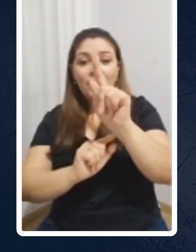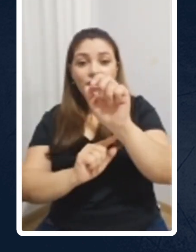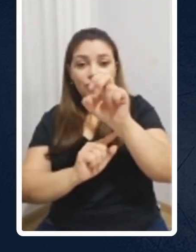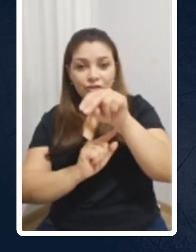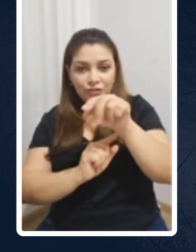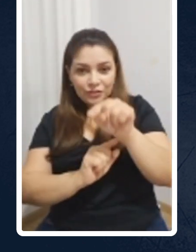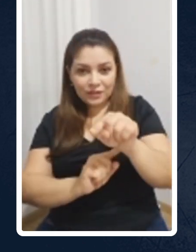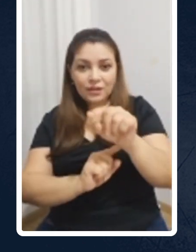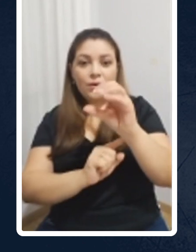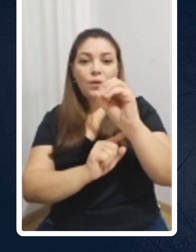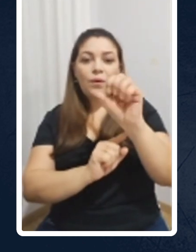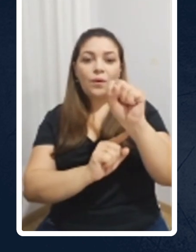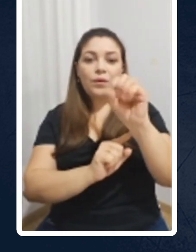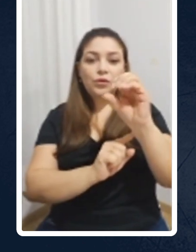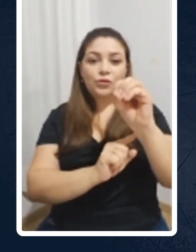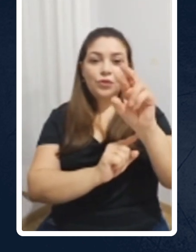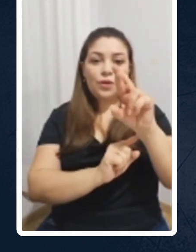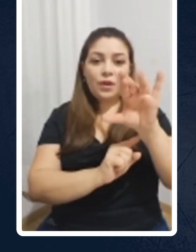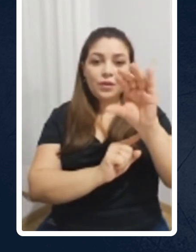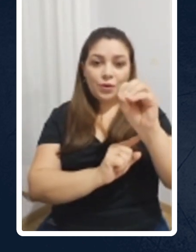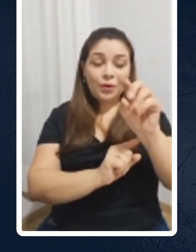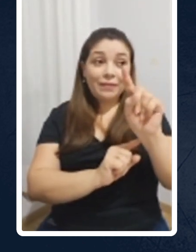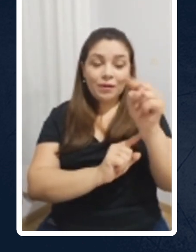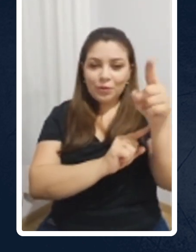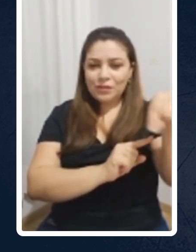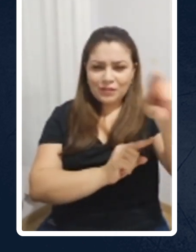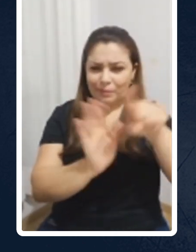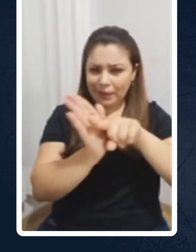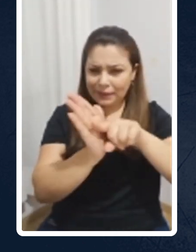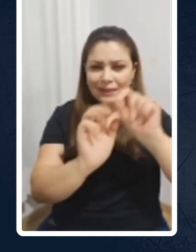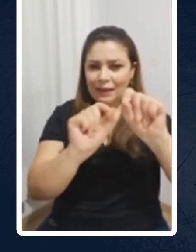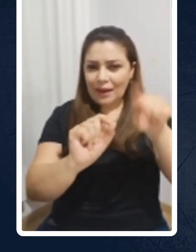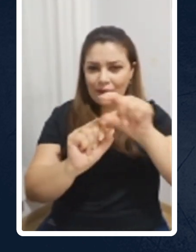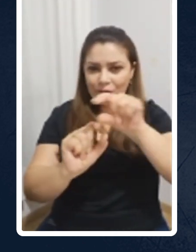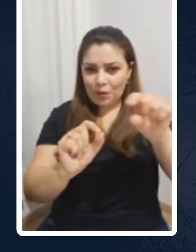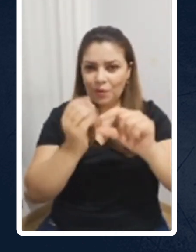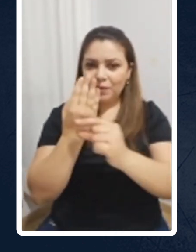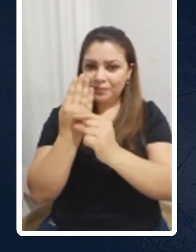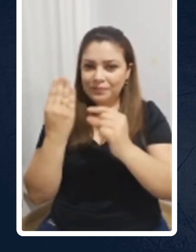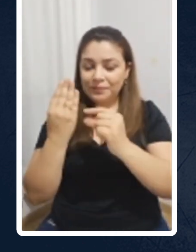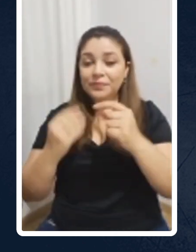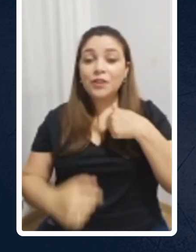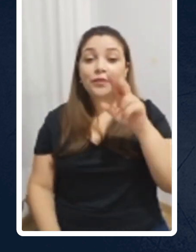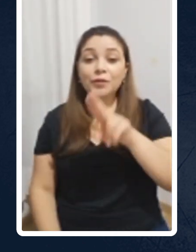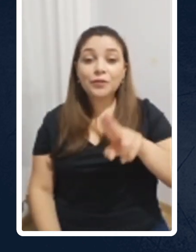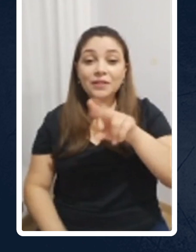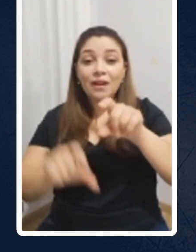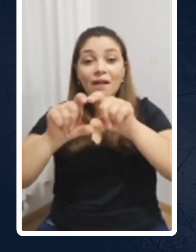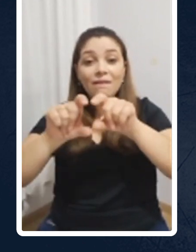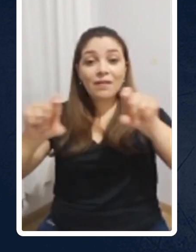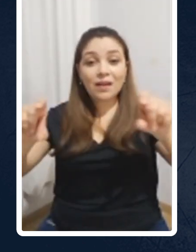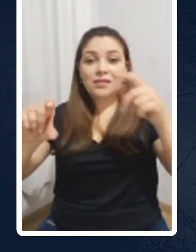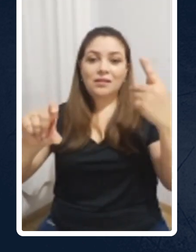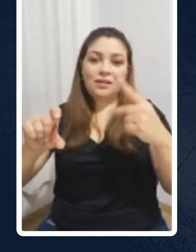vocês procurem lá quem foi o general Osório, tá? Eu vou repetir aqui, eu vou usar uma frase do general Osório. O dia